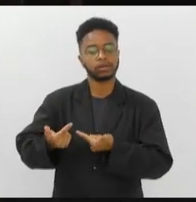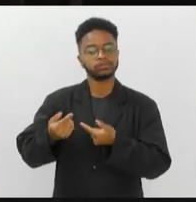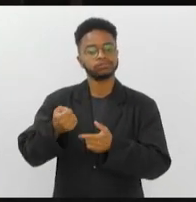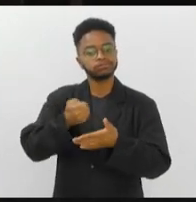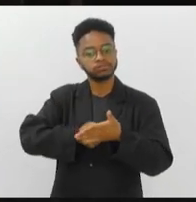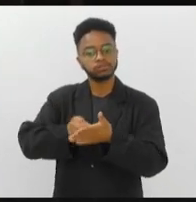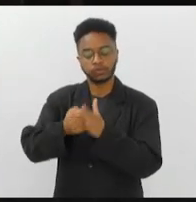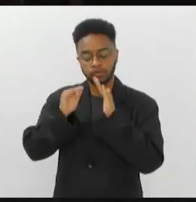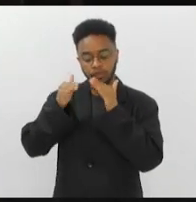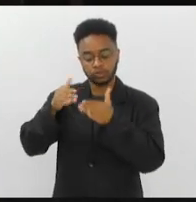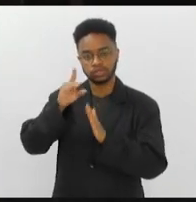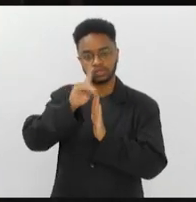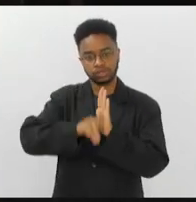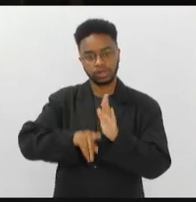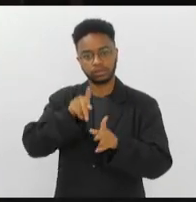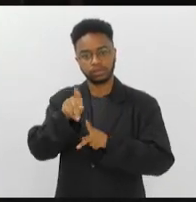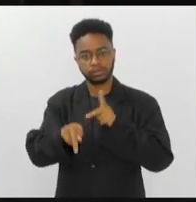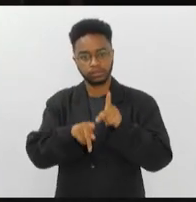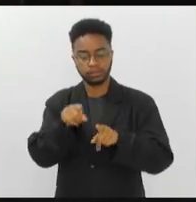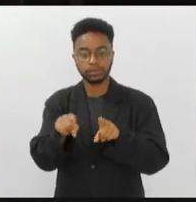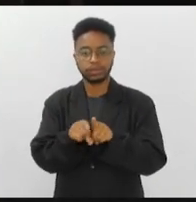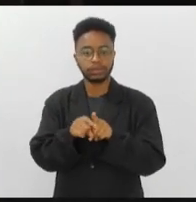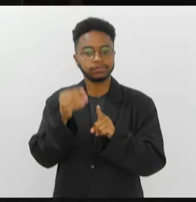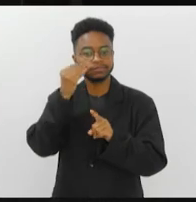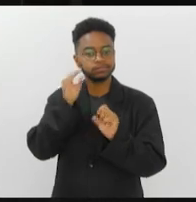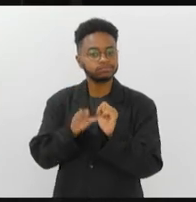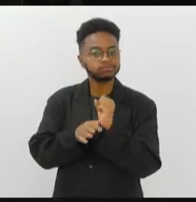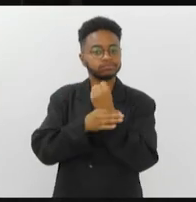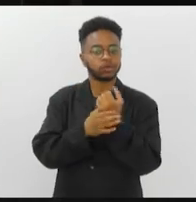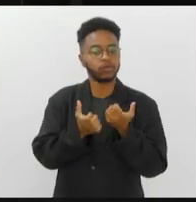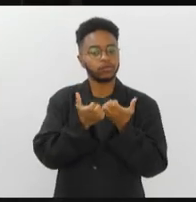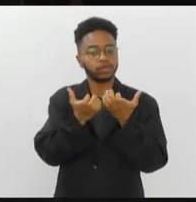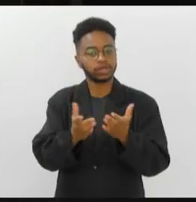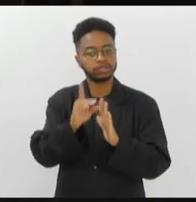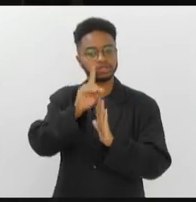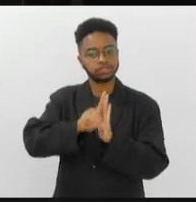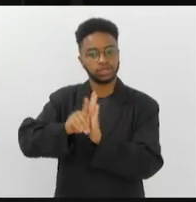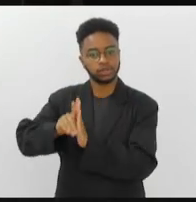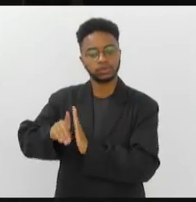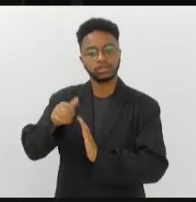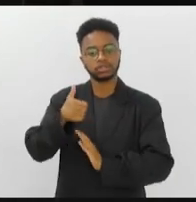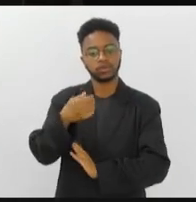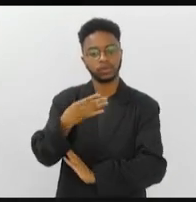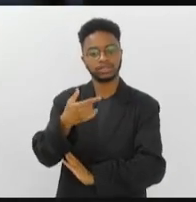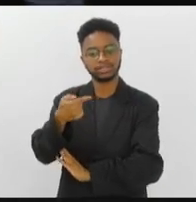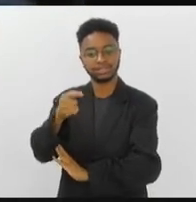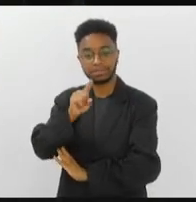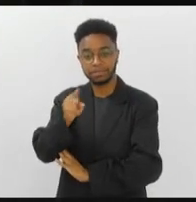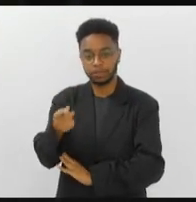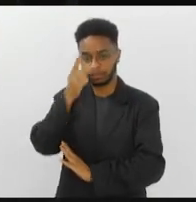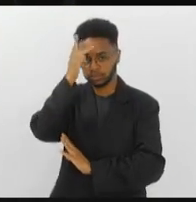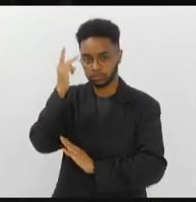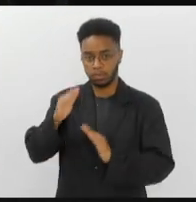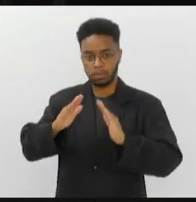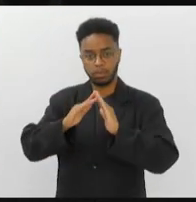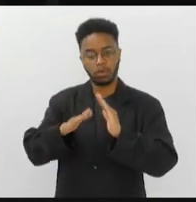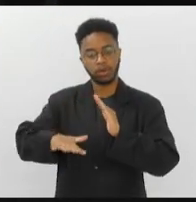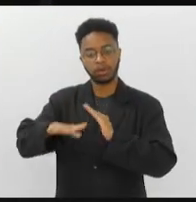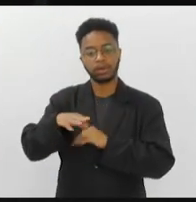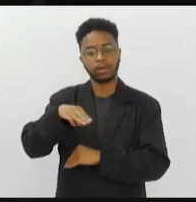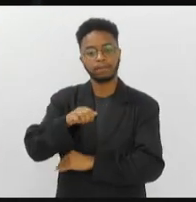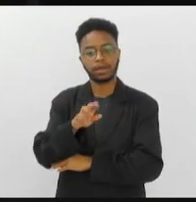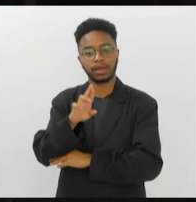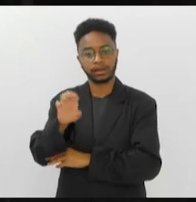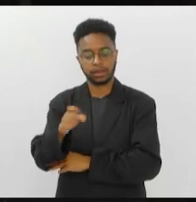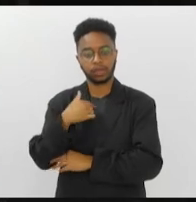população, trabalhando para garantir direito de mais de 147 mil moradores da favela da Maré, estou aqui